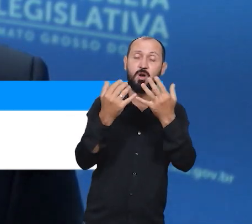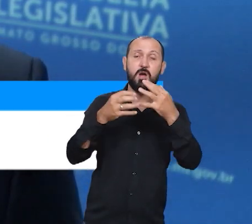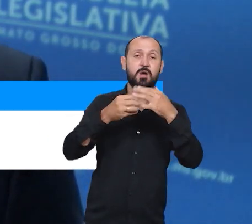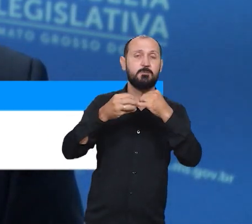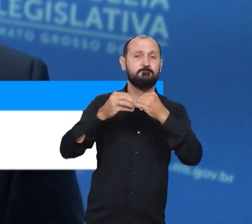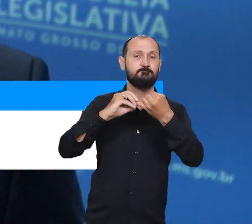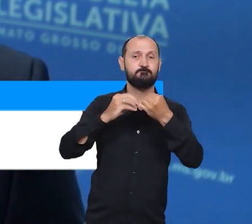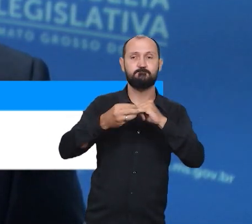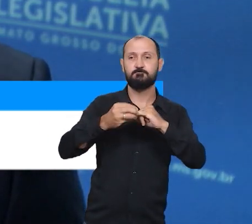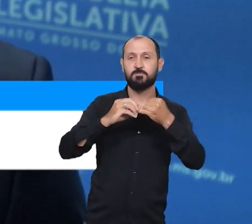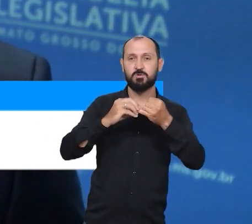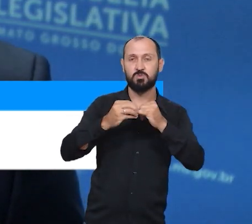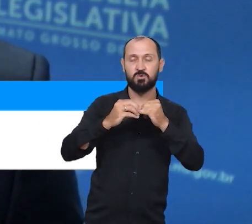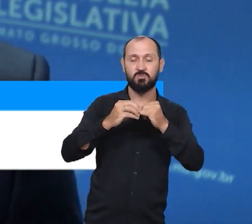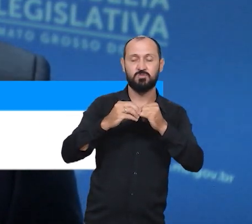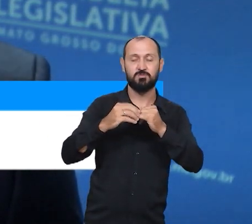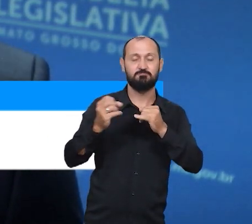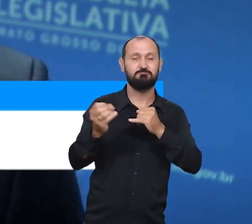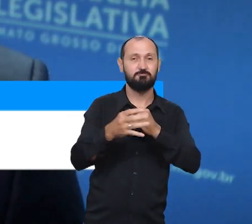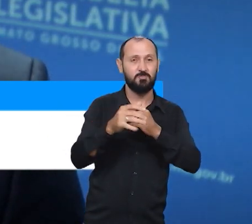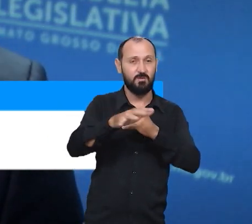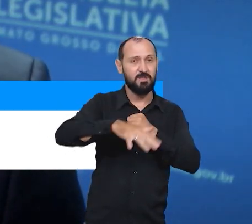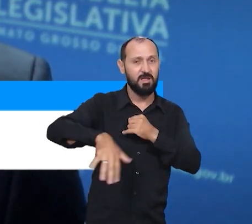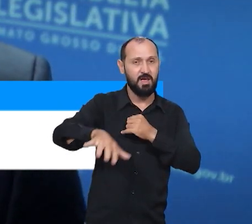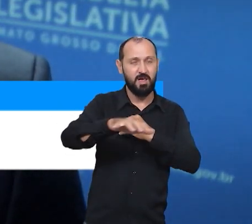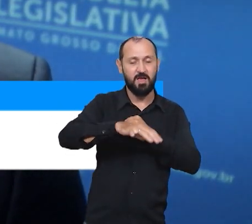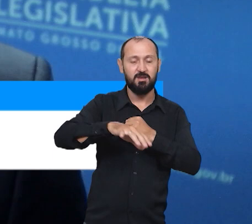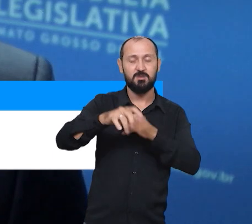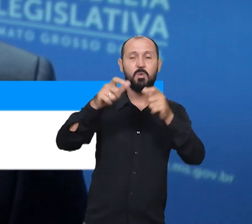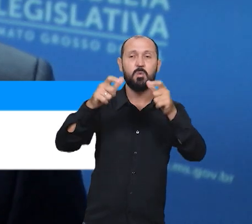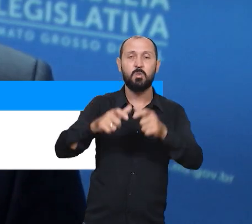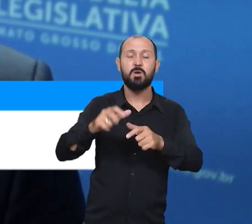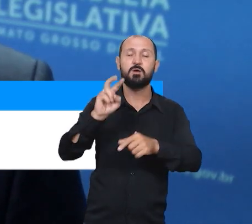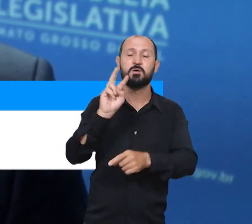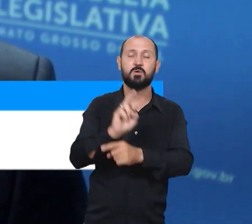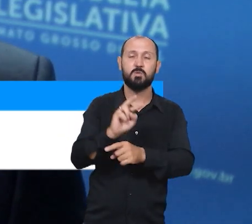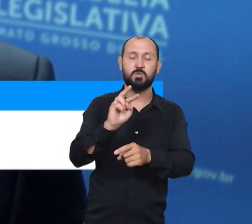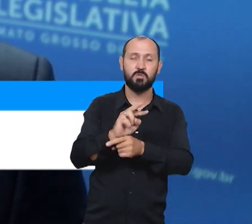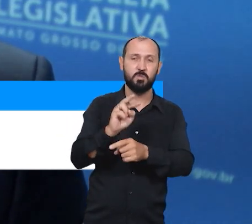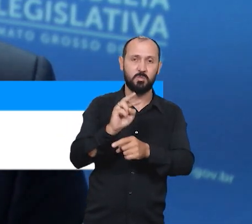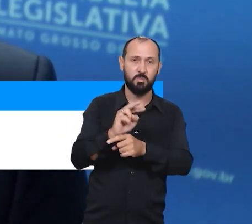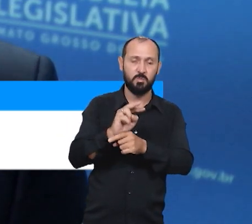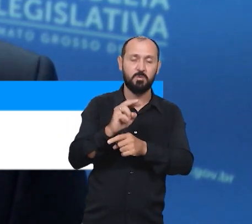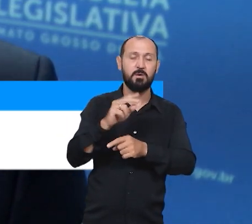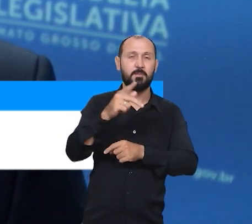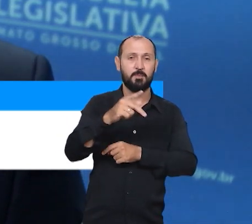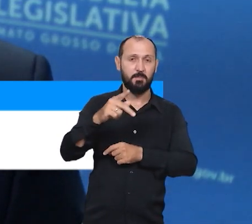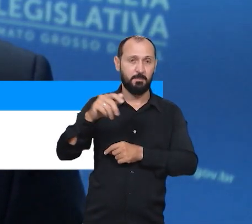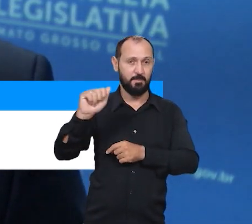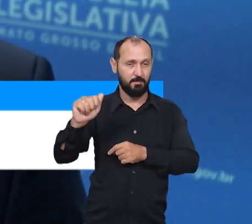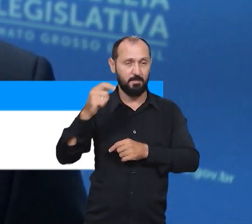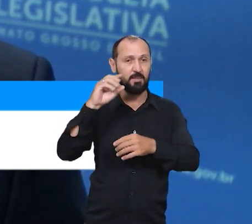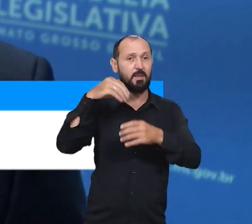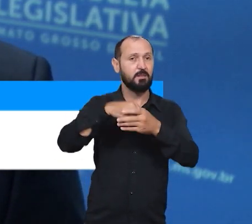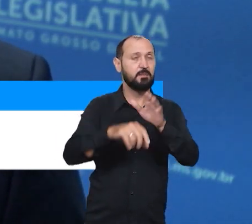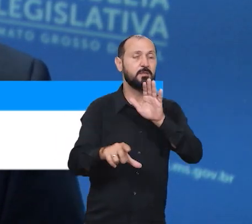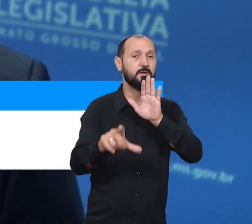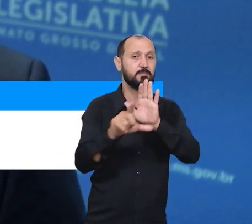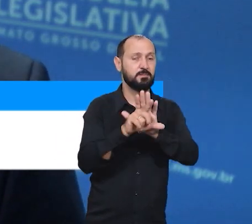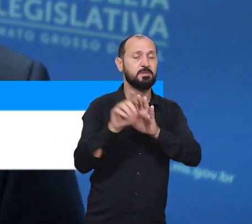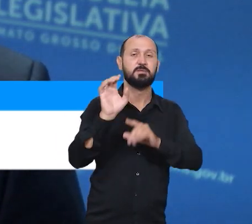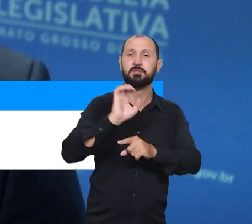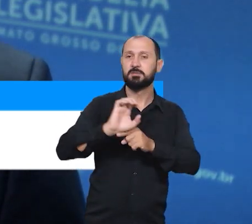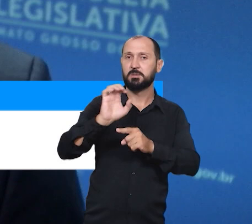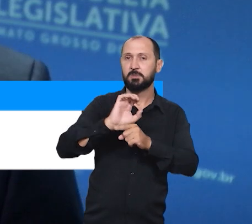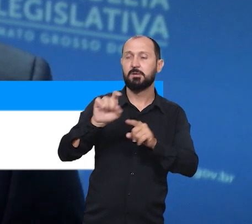áreas para monocultura e a extensão de lavouras no local, principalmente nas áreas de preservação permanente e de